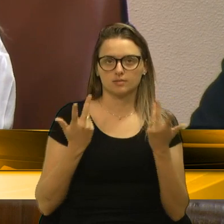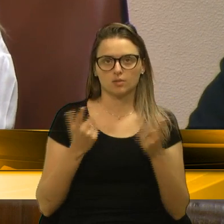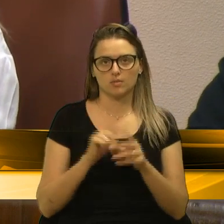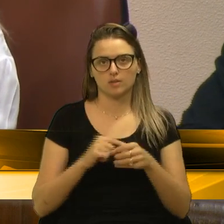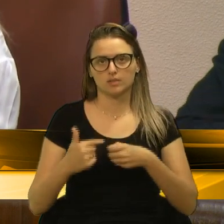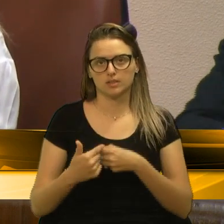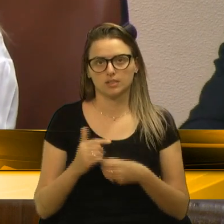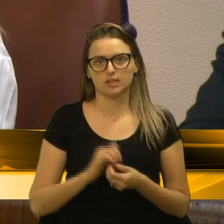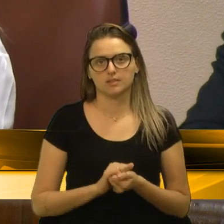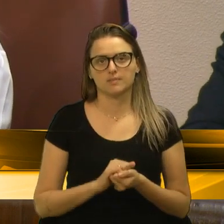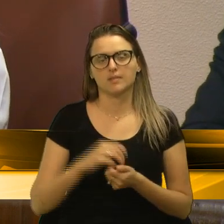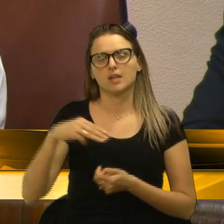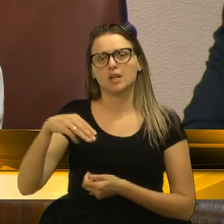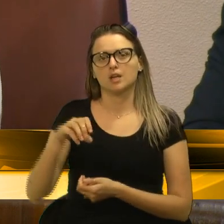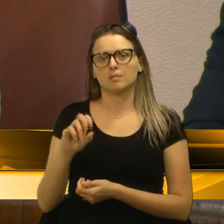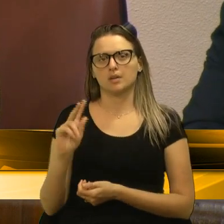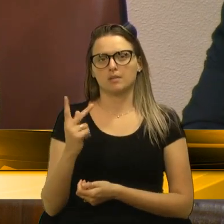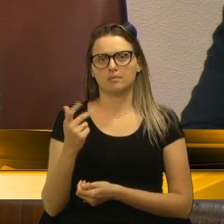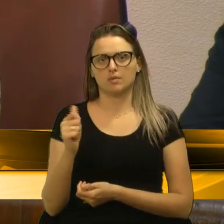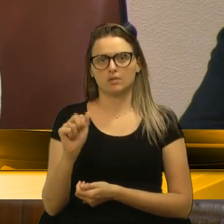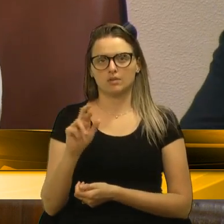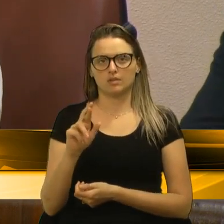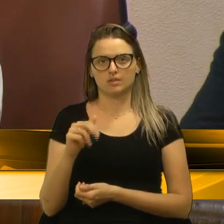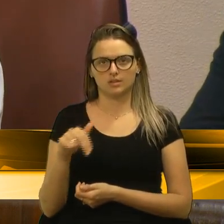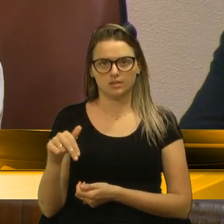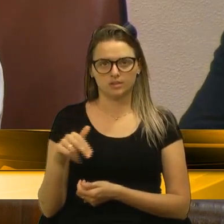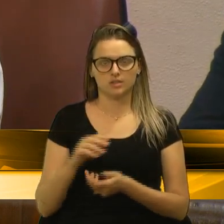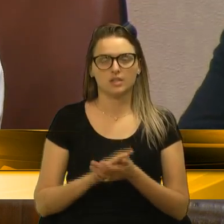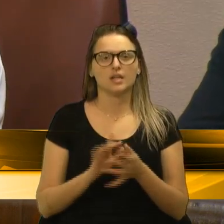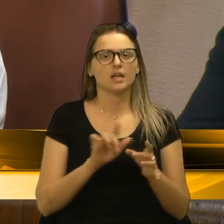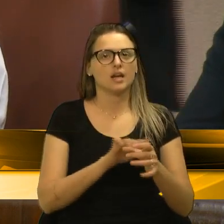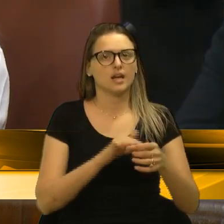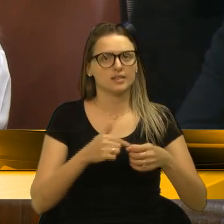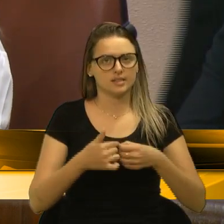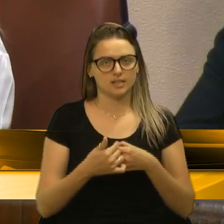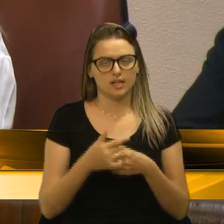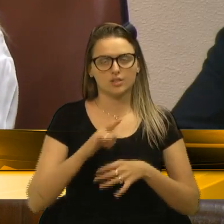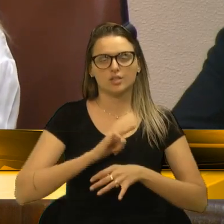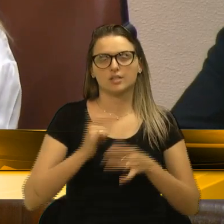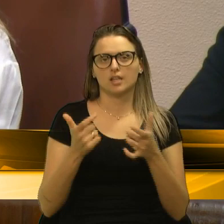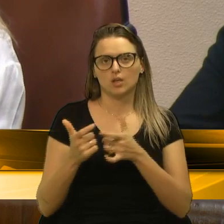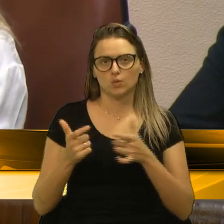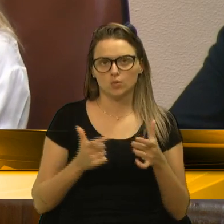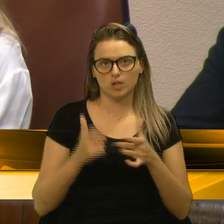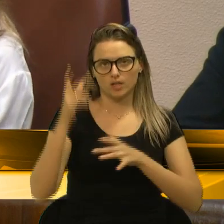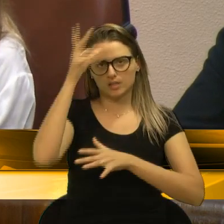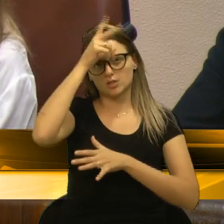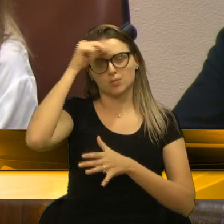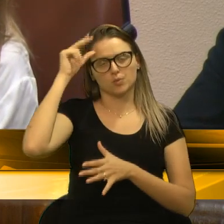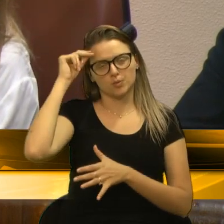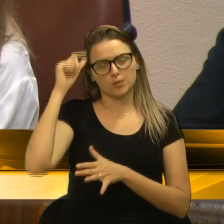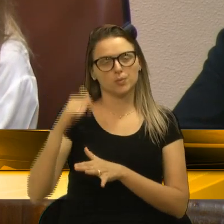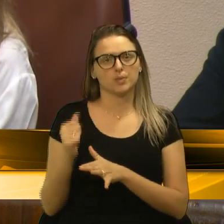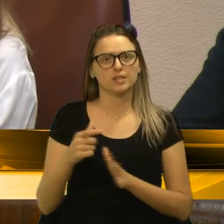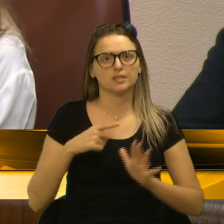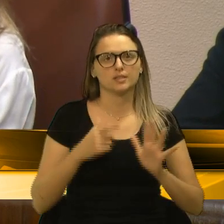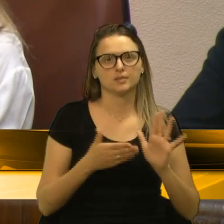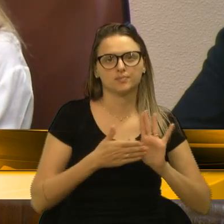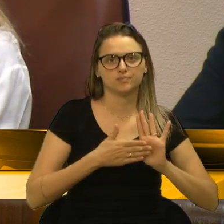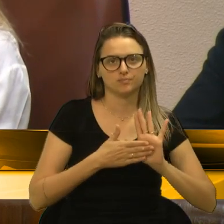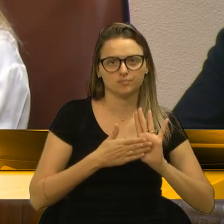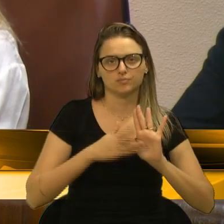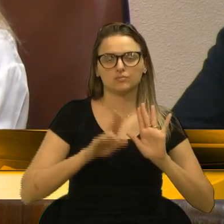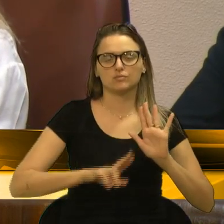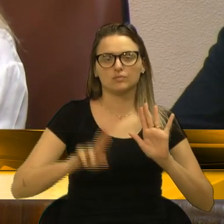Para Morand de Villers, a cidade que abriga espaços públicos deve propiciar a